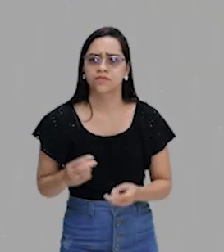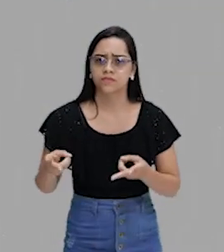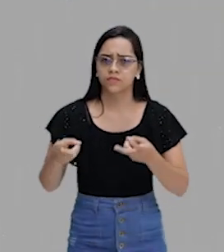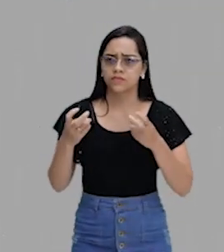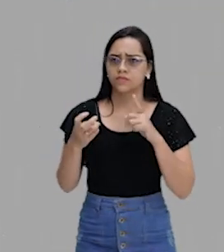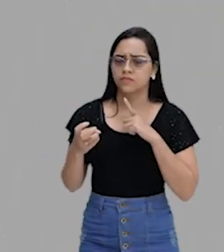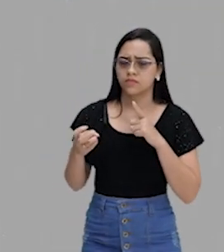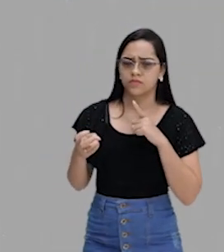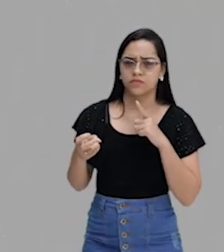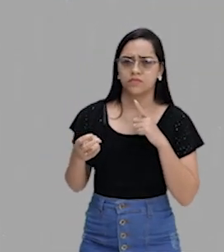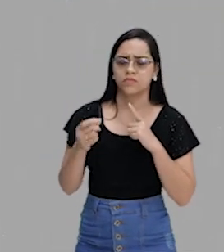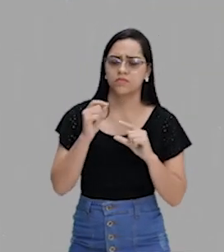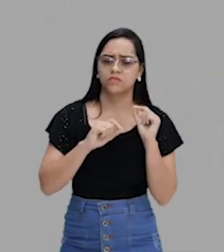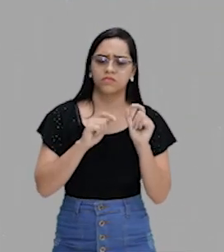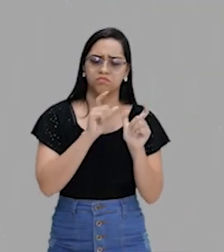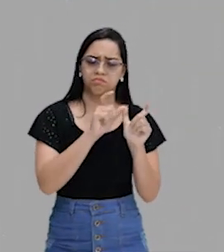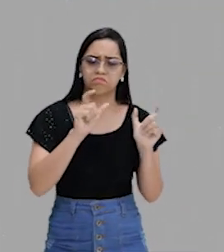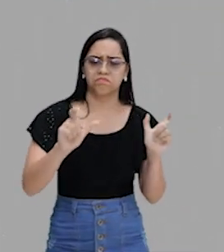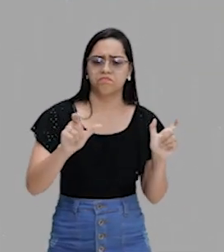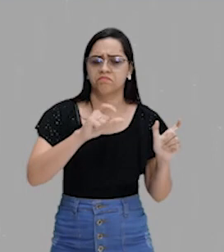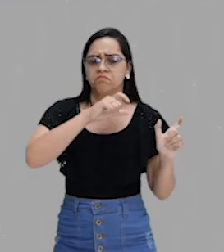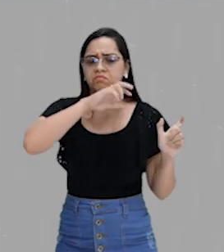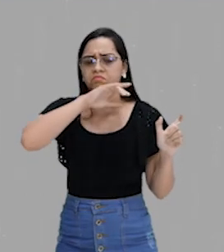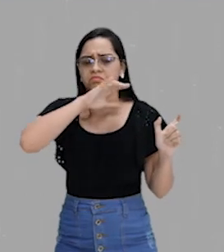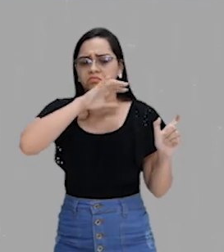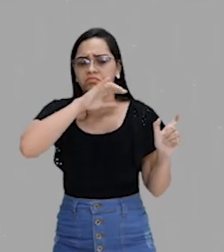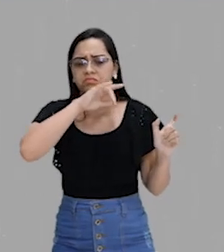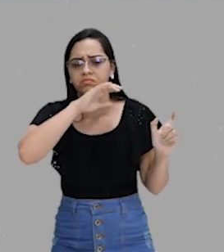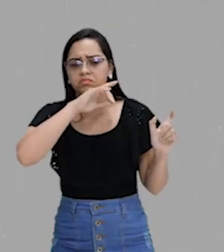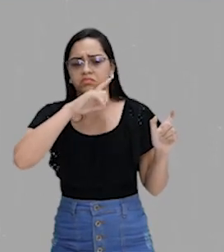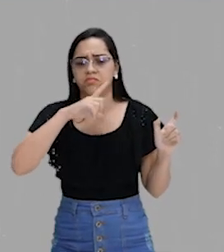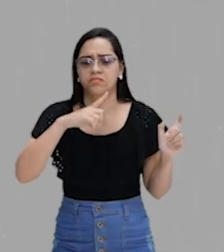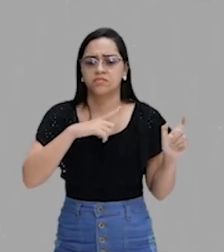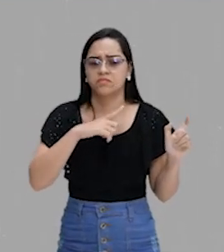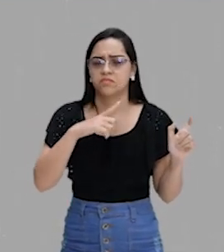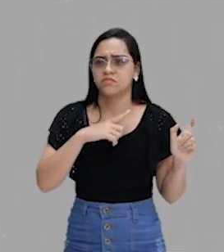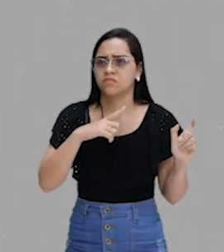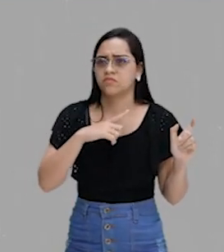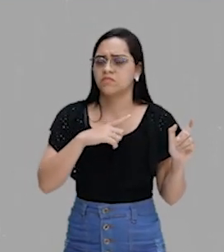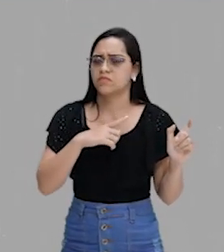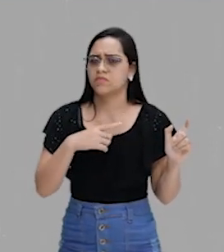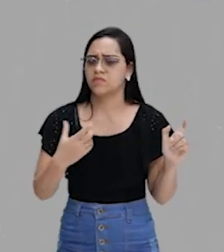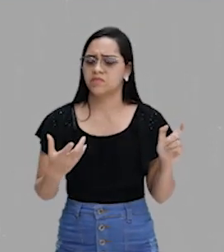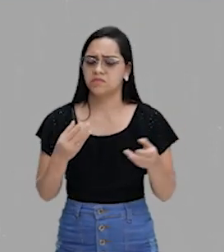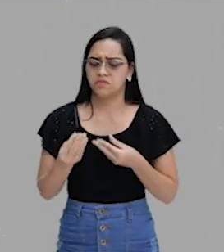a vulgaridade, a grosseria, as palavras um pouco bem